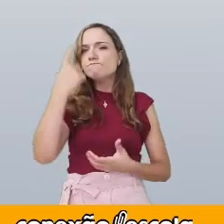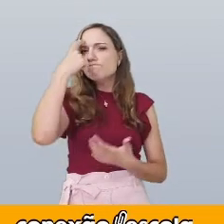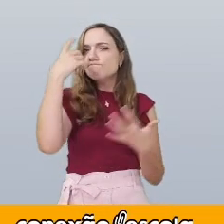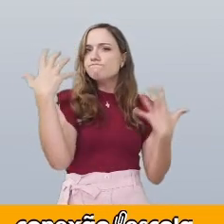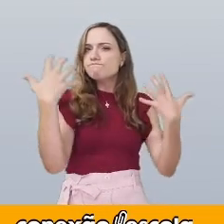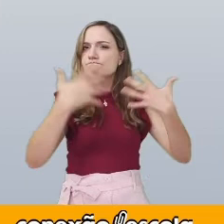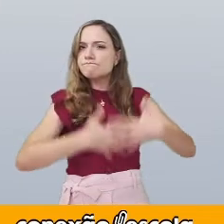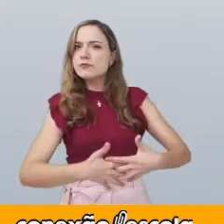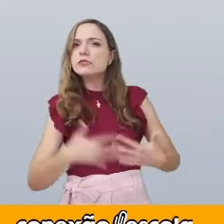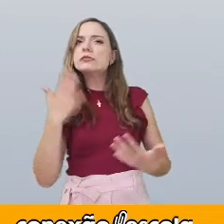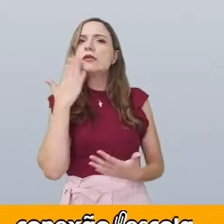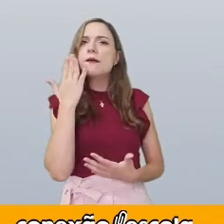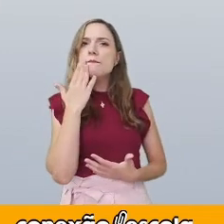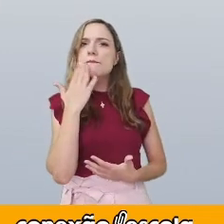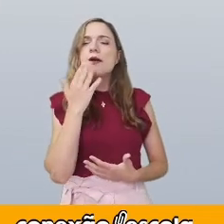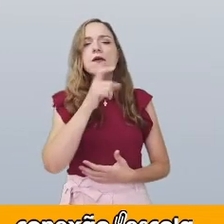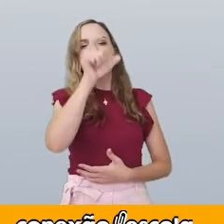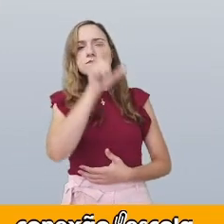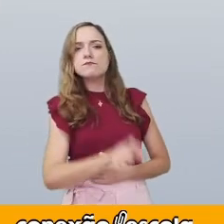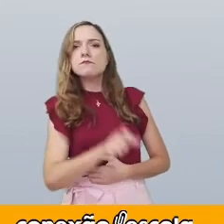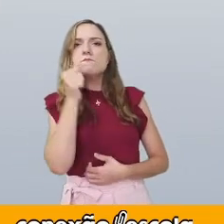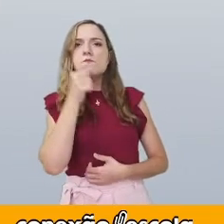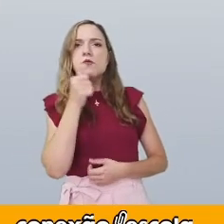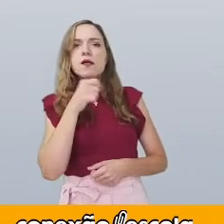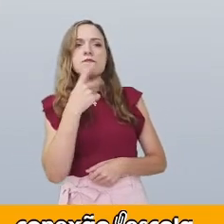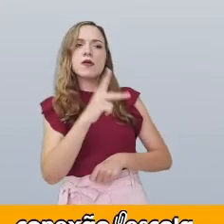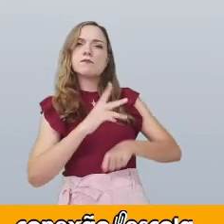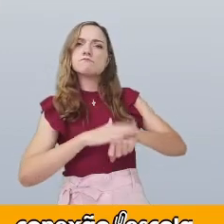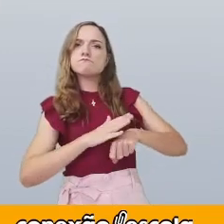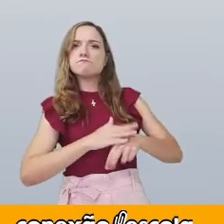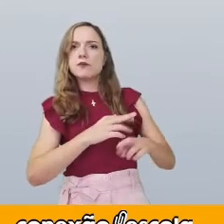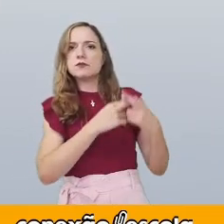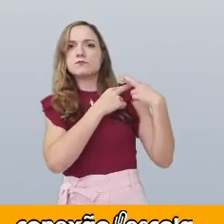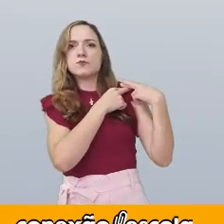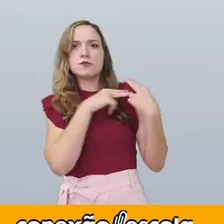a respeito do papel da mulher na sociedade,